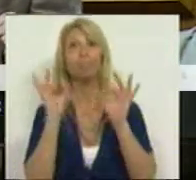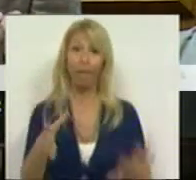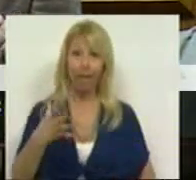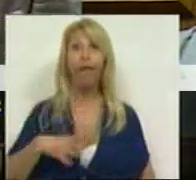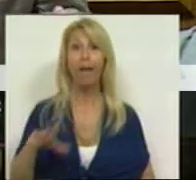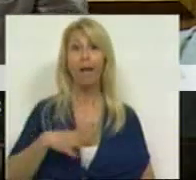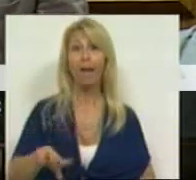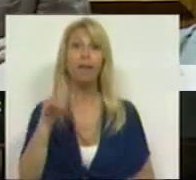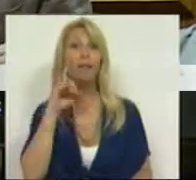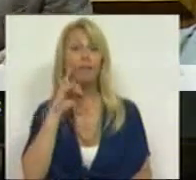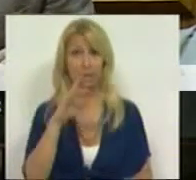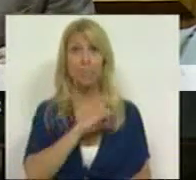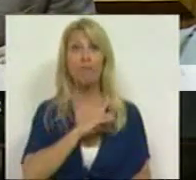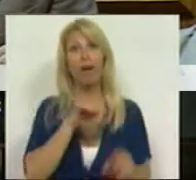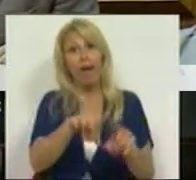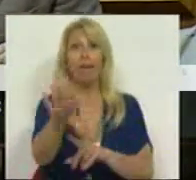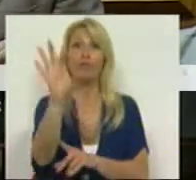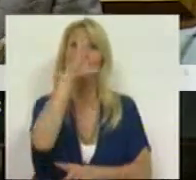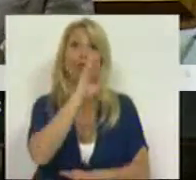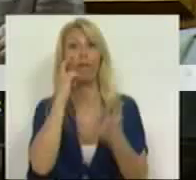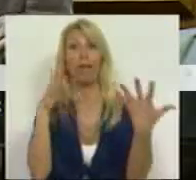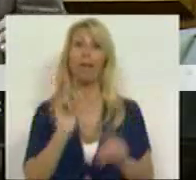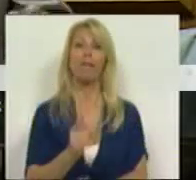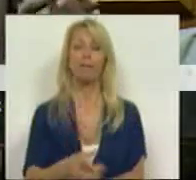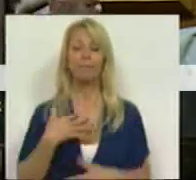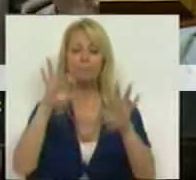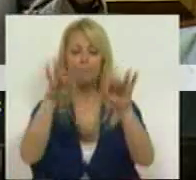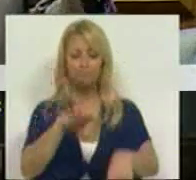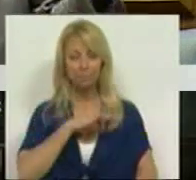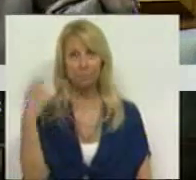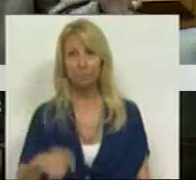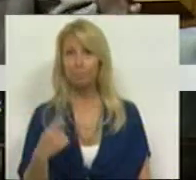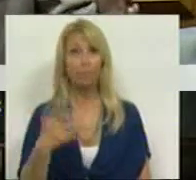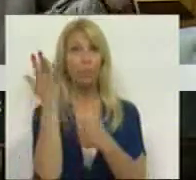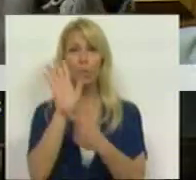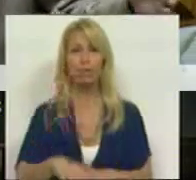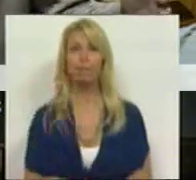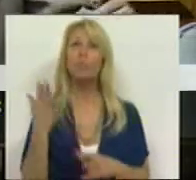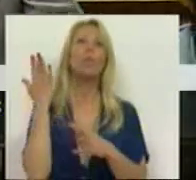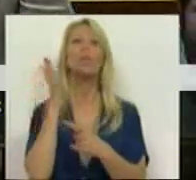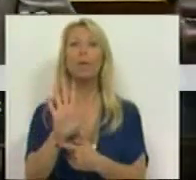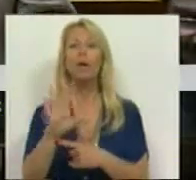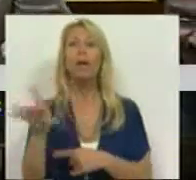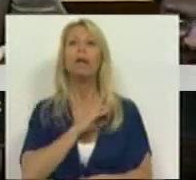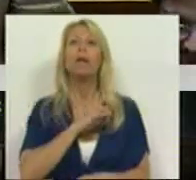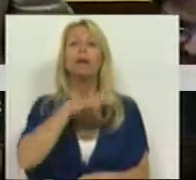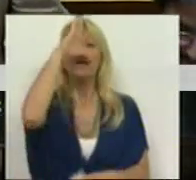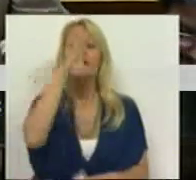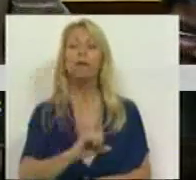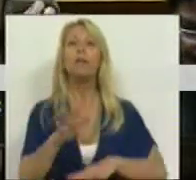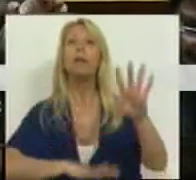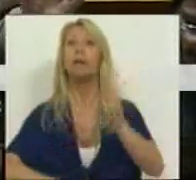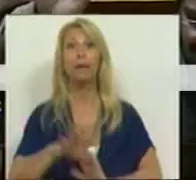exatamente essa a escolha do Governo. E termino, Sr. Presidente, com um exemplo. Um exemplo de uma privatização feita por este Governo. A primeira